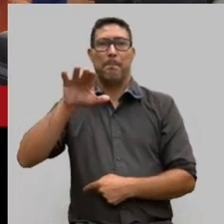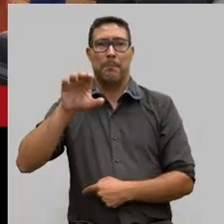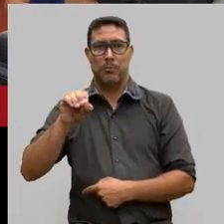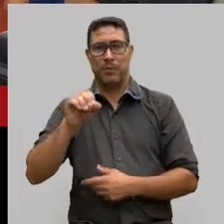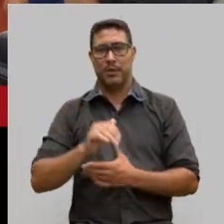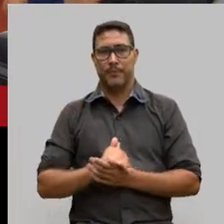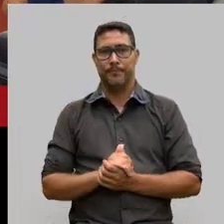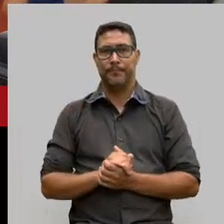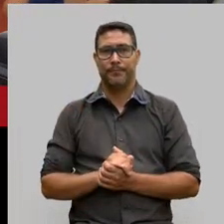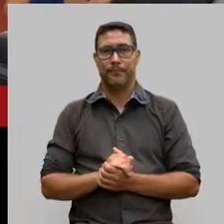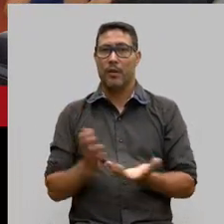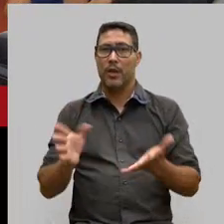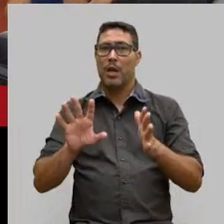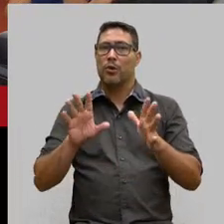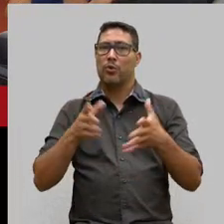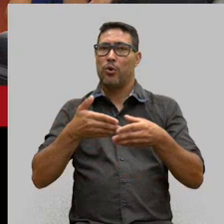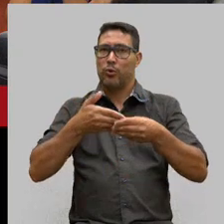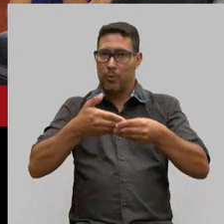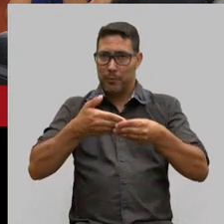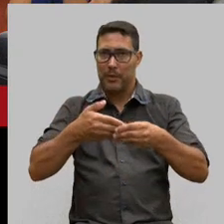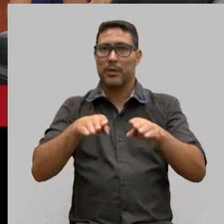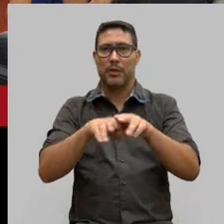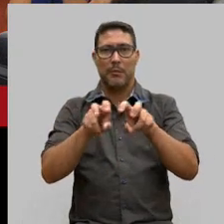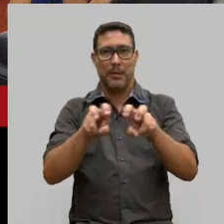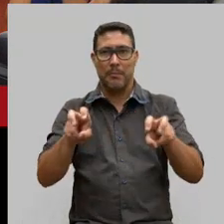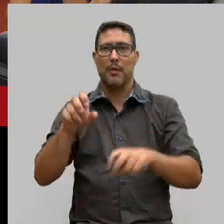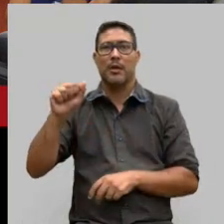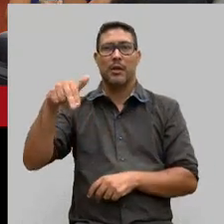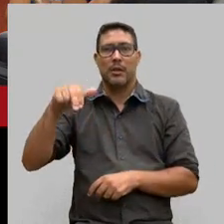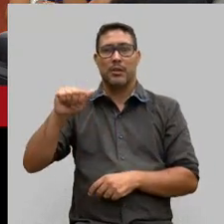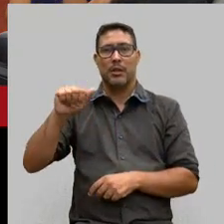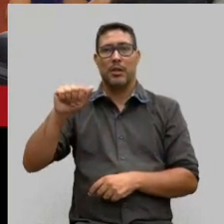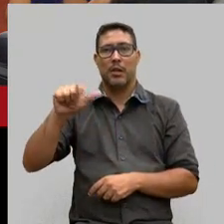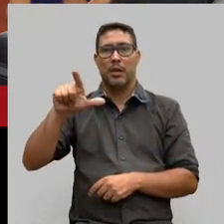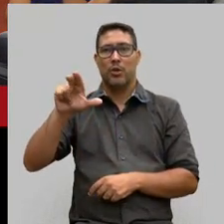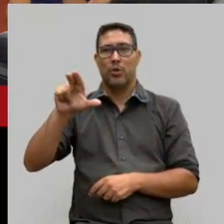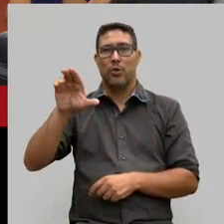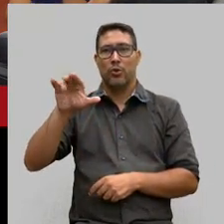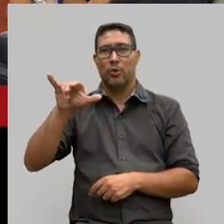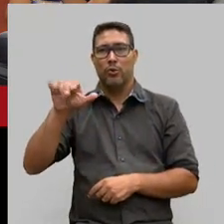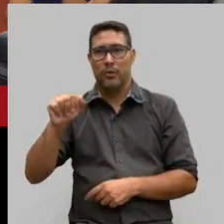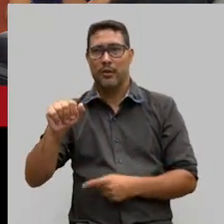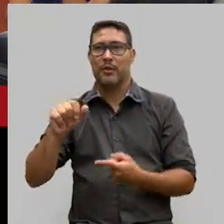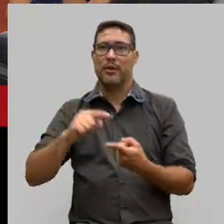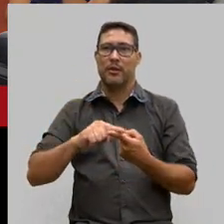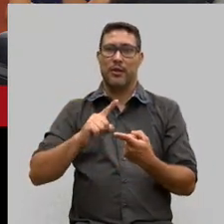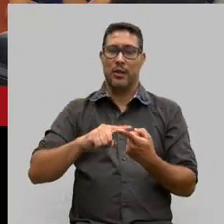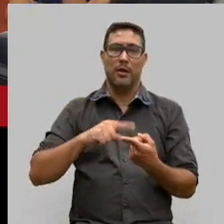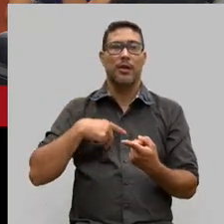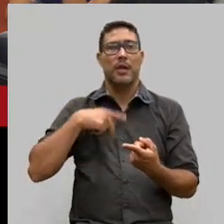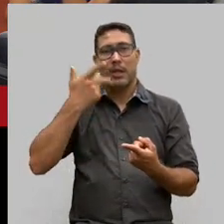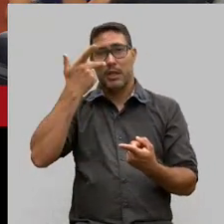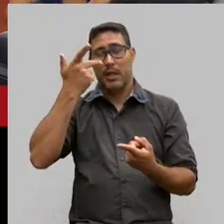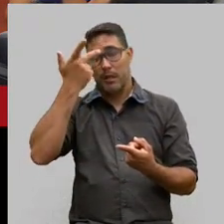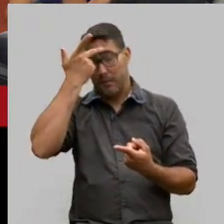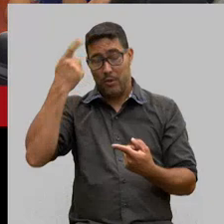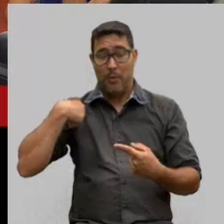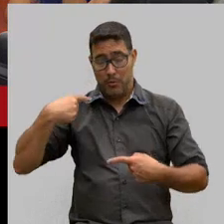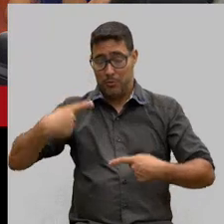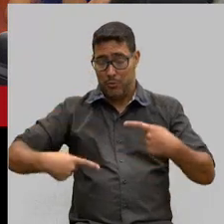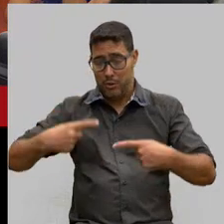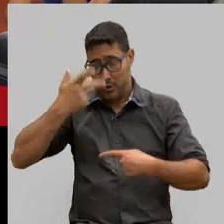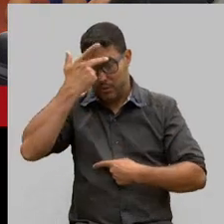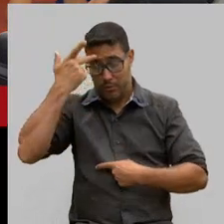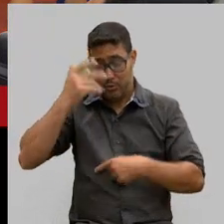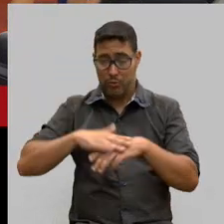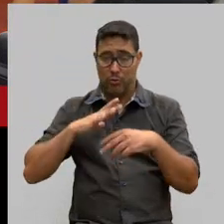eu cumprimentar a mesa né gente que a Ana Lúcia de Oliveira que que é da que é diretora Estadual de políticas para pessoa com